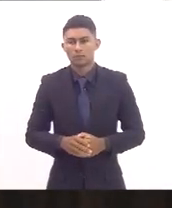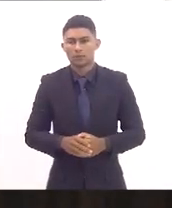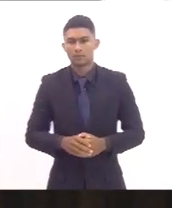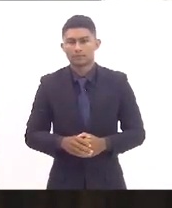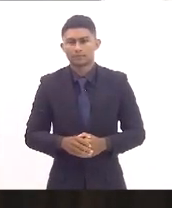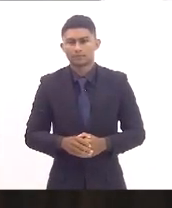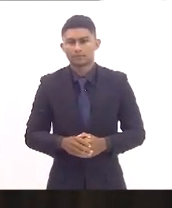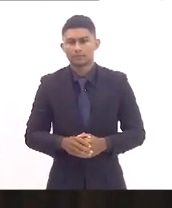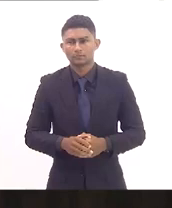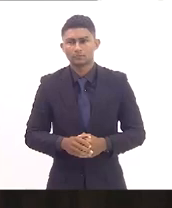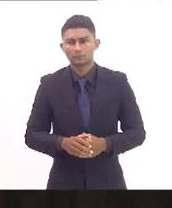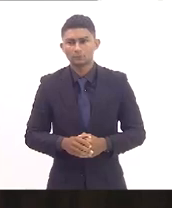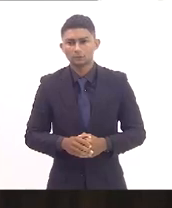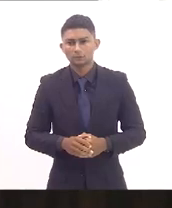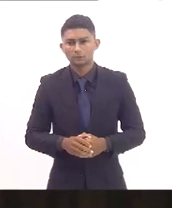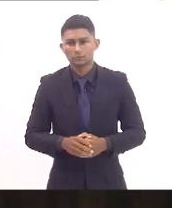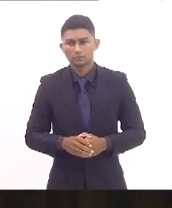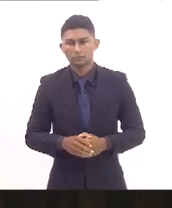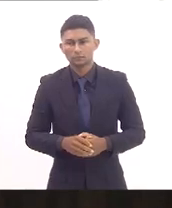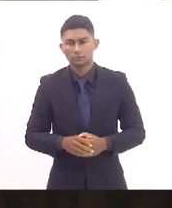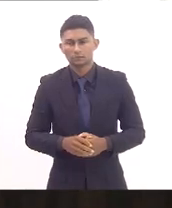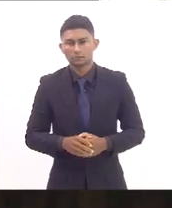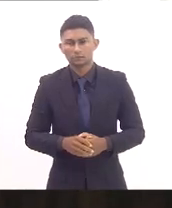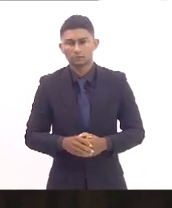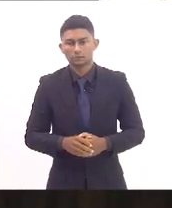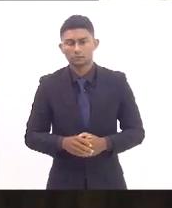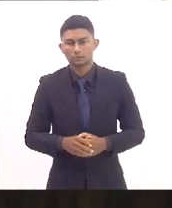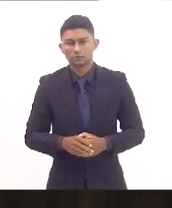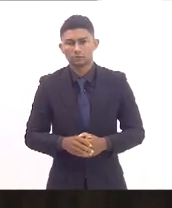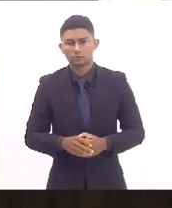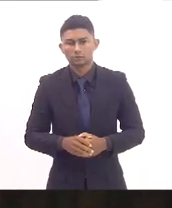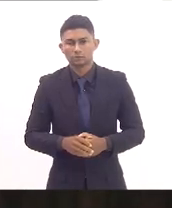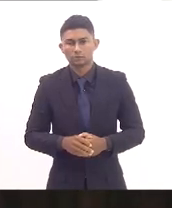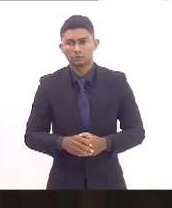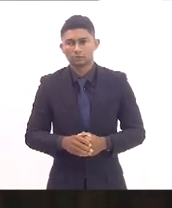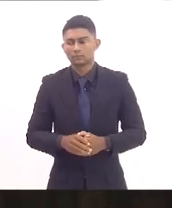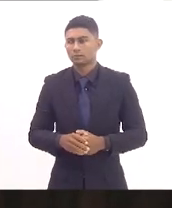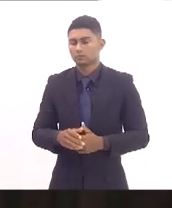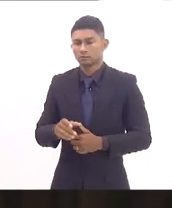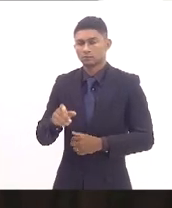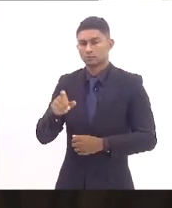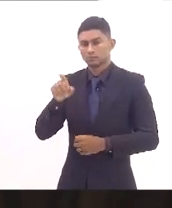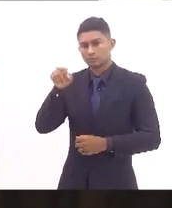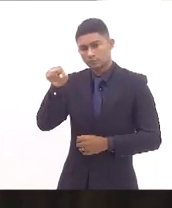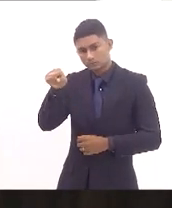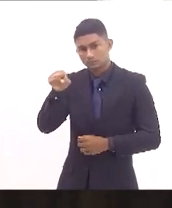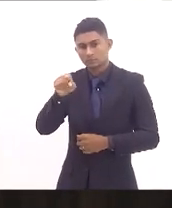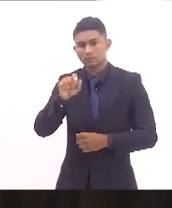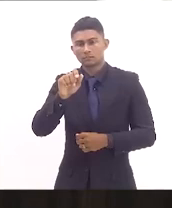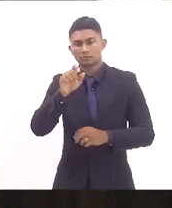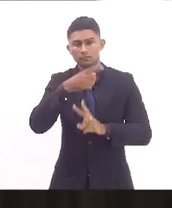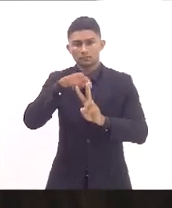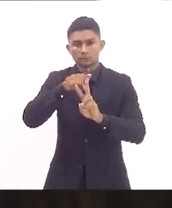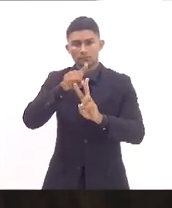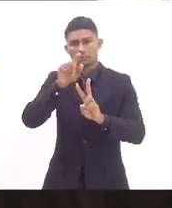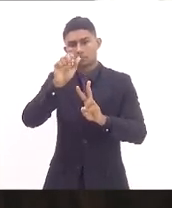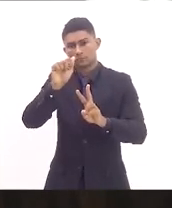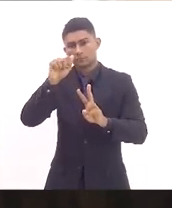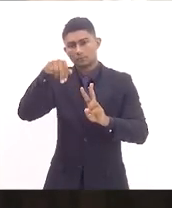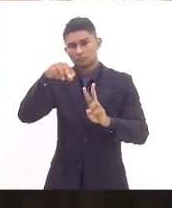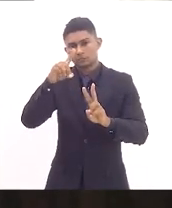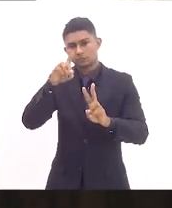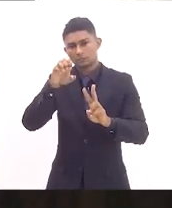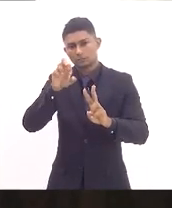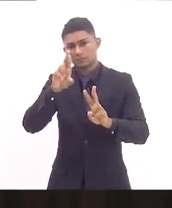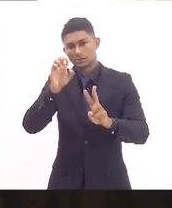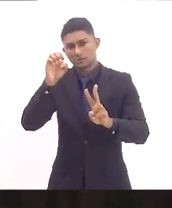estão redação do vencido da atriz depois seguida Anderson Deputado Anderson